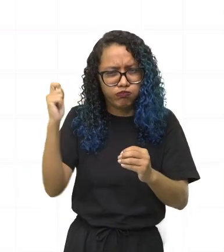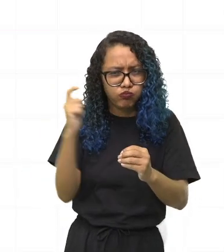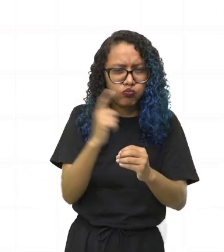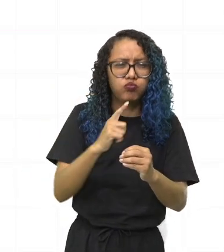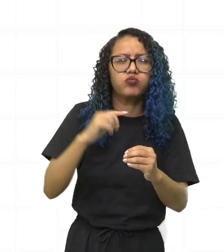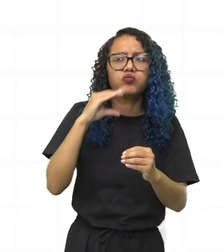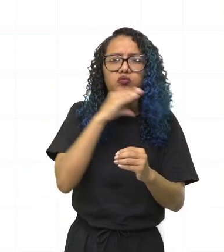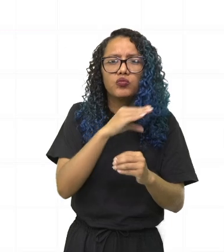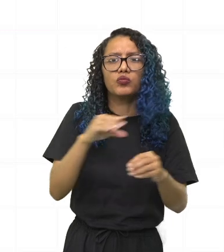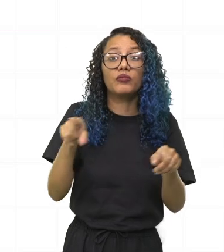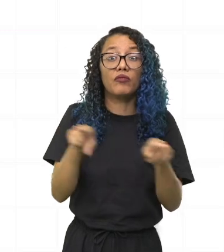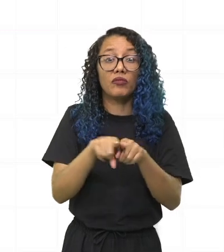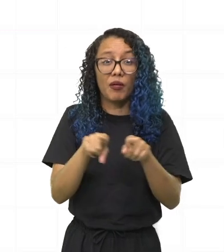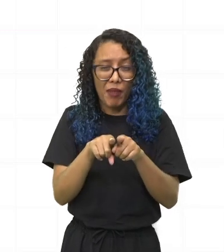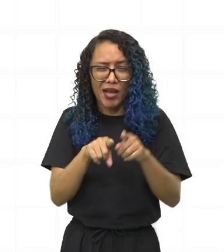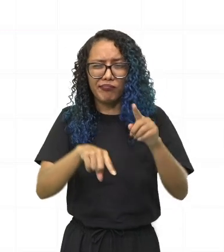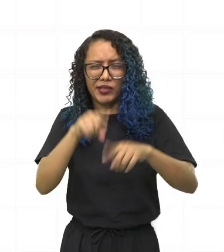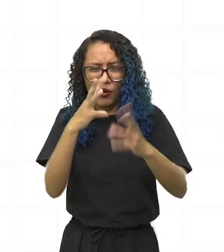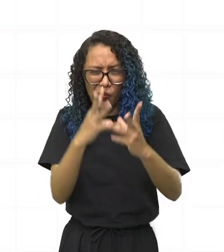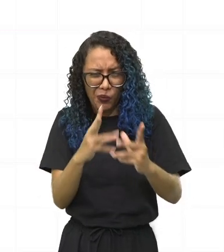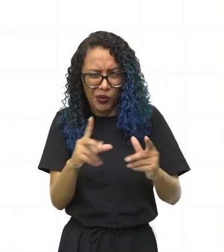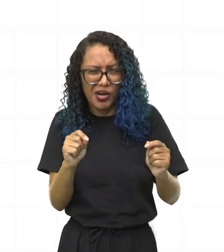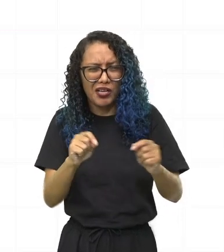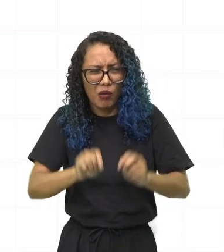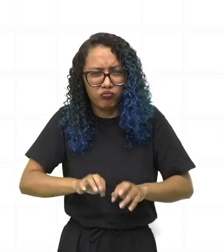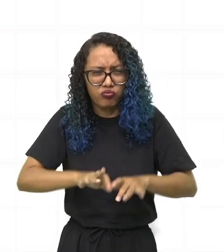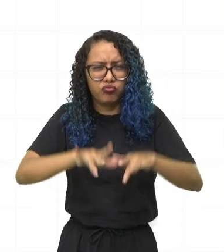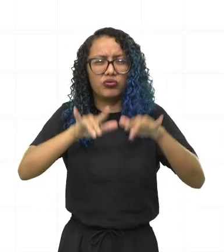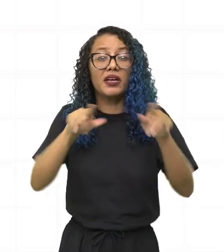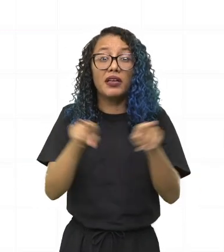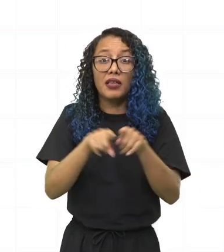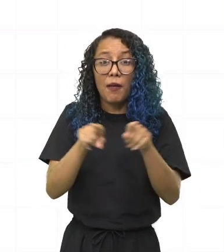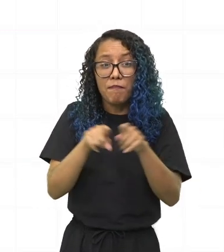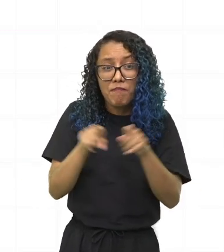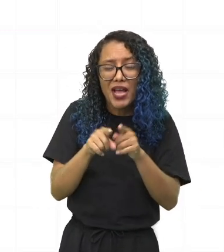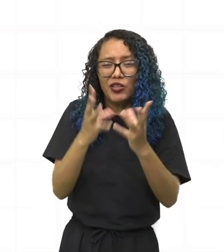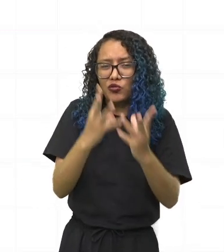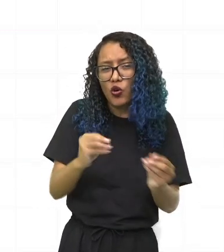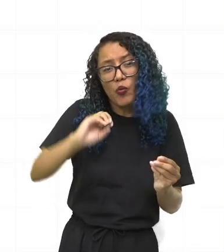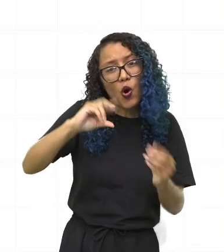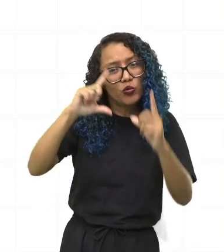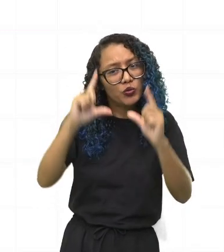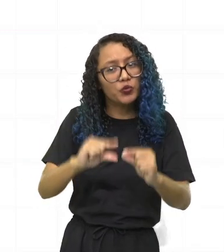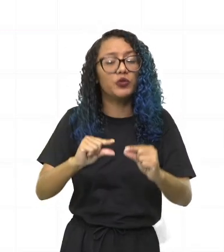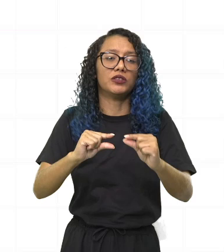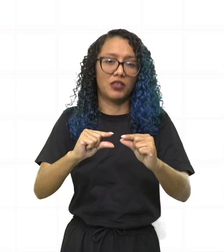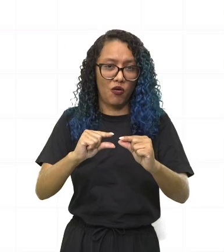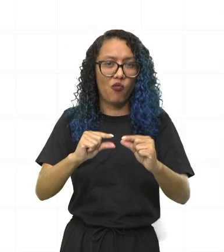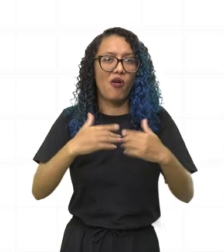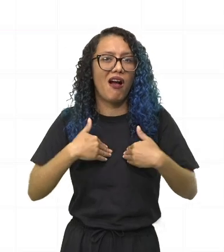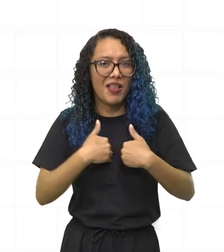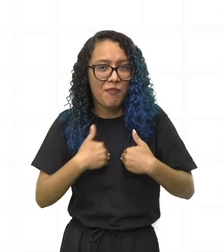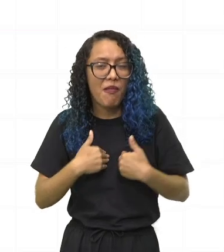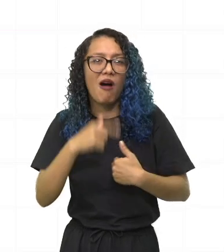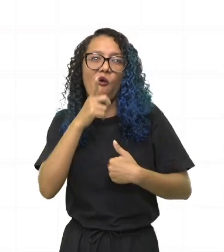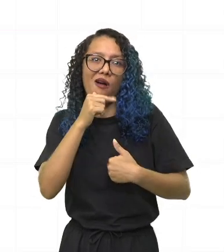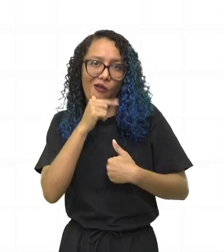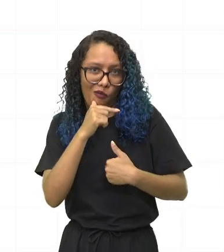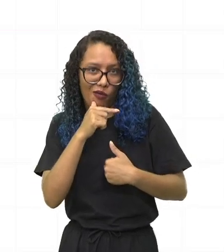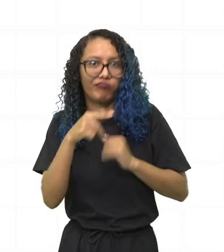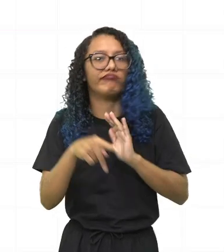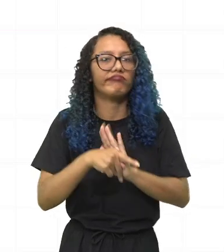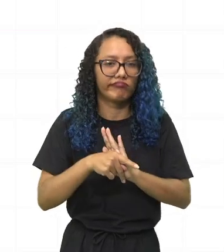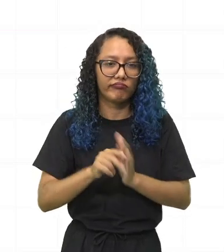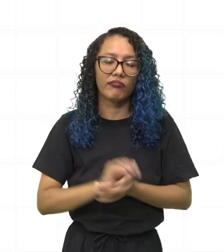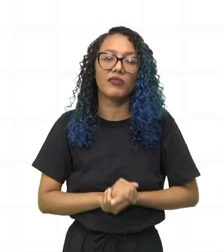ou redução de espécies aquáticas. Então, tudo isso, né, são impactos, né, ambientais